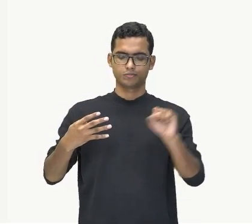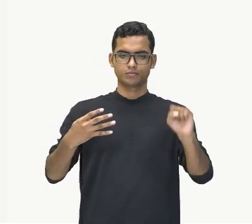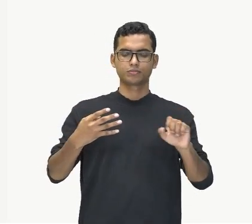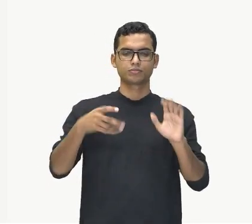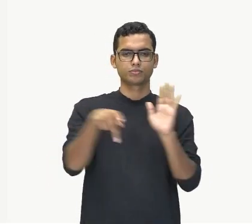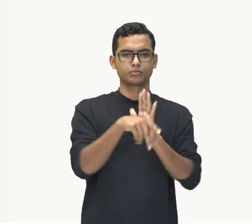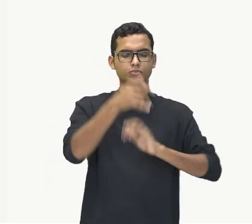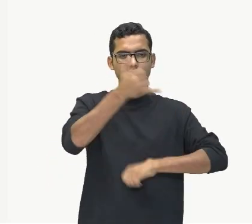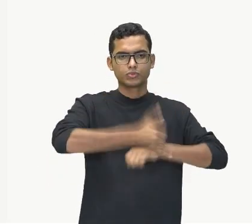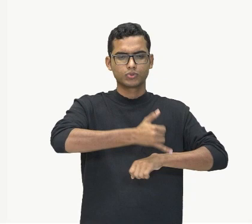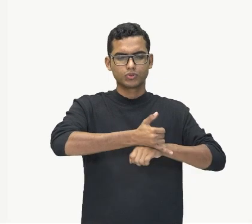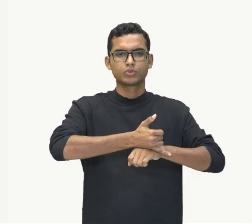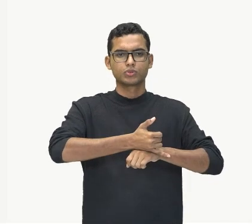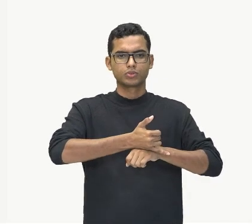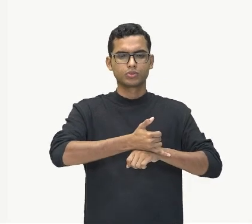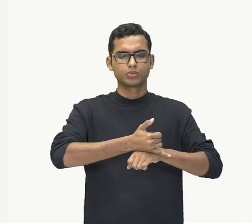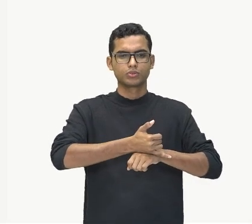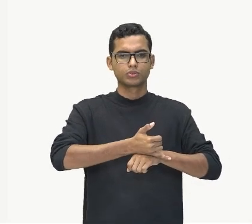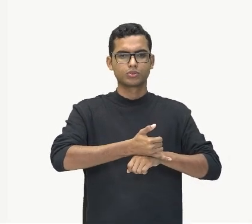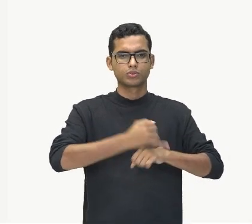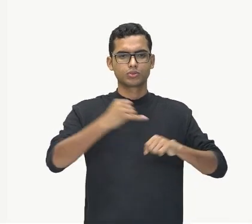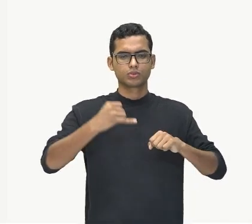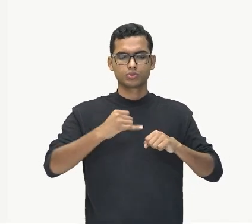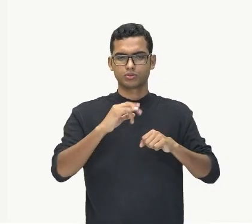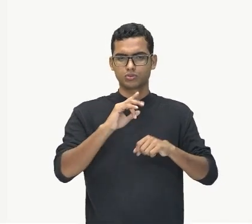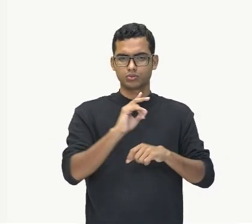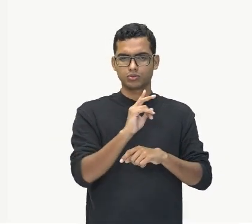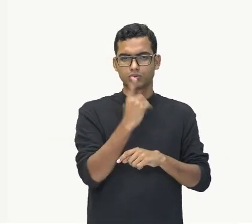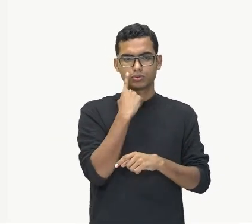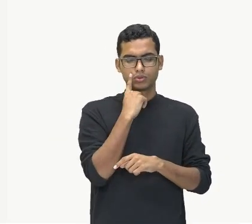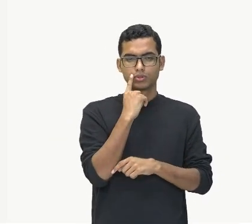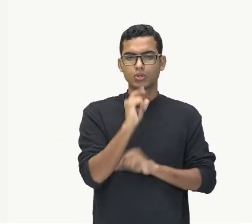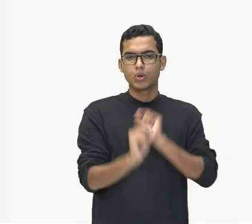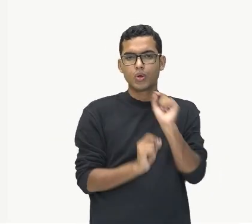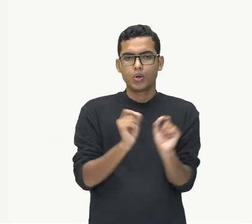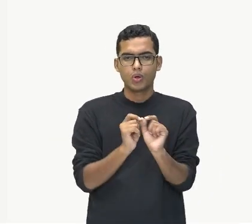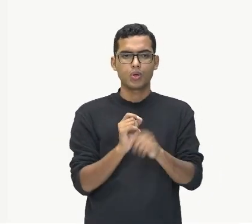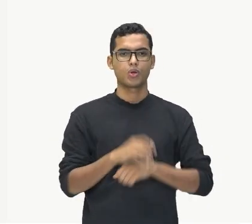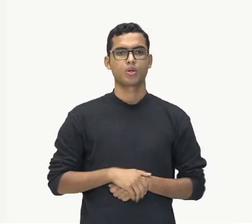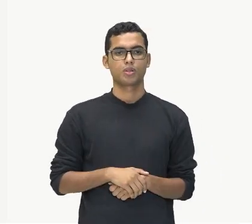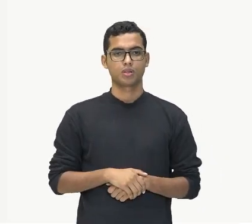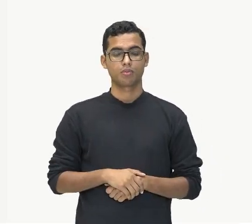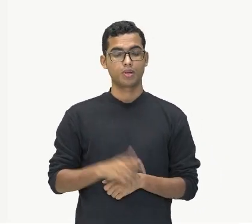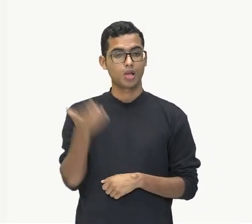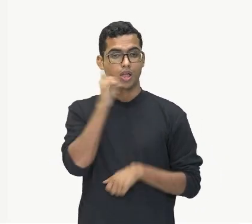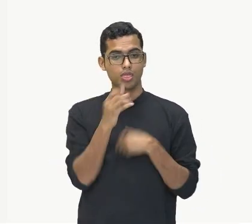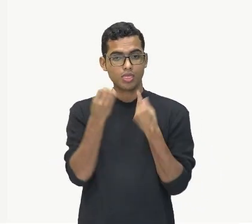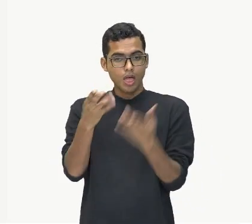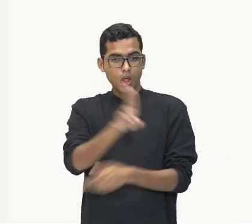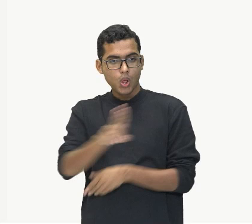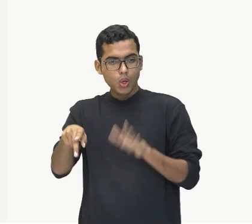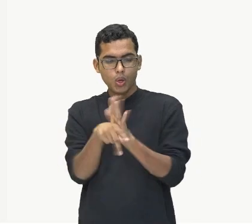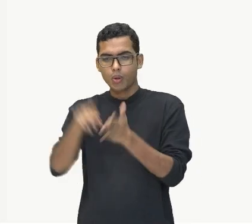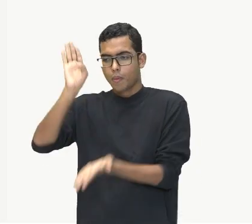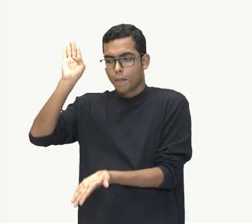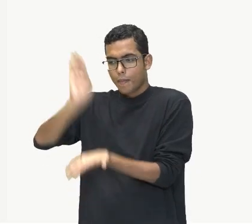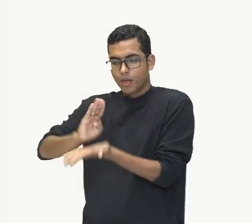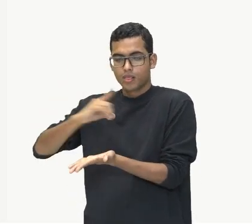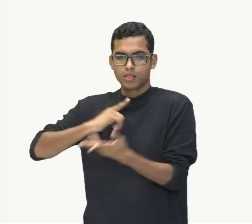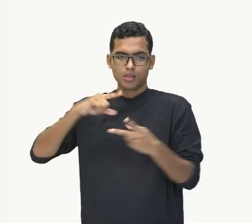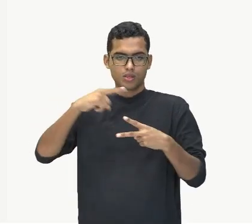nomear bases, teremos também 2 regras, tá bom? Para